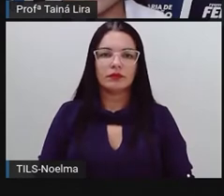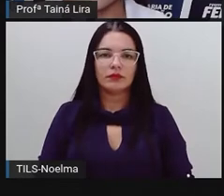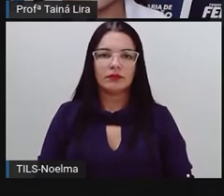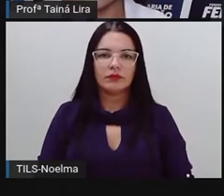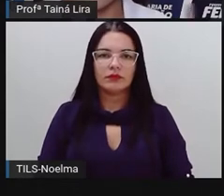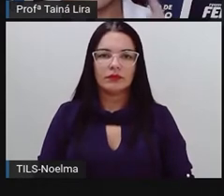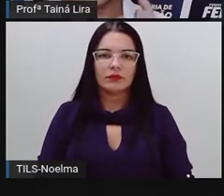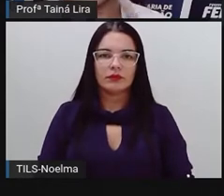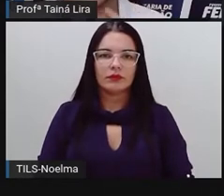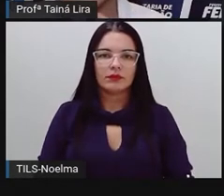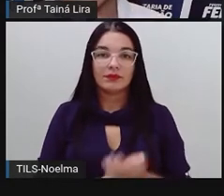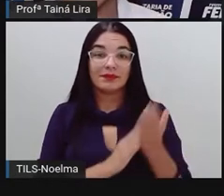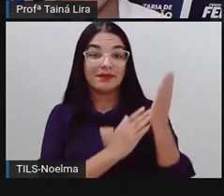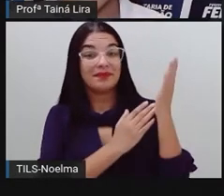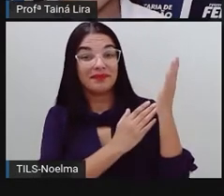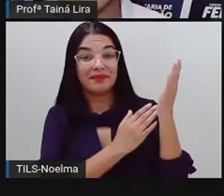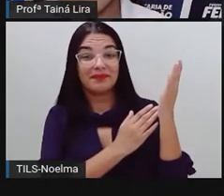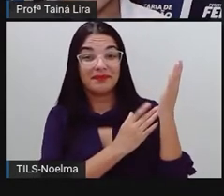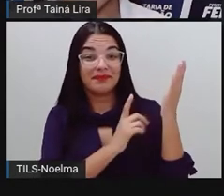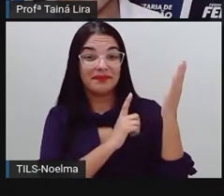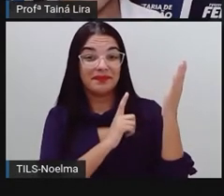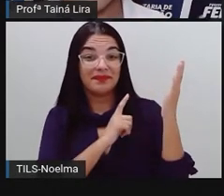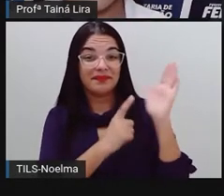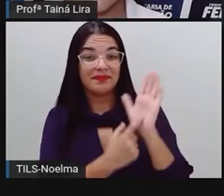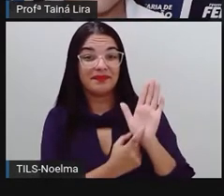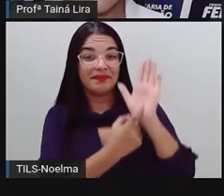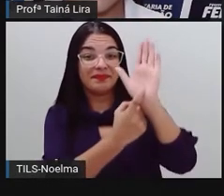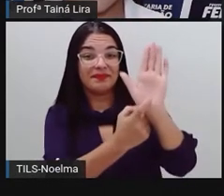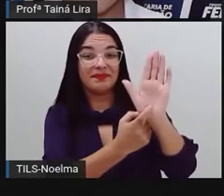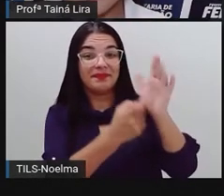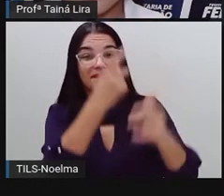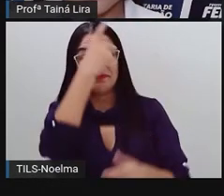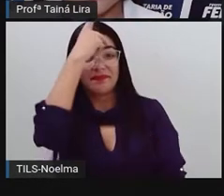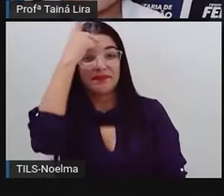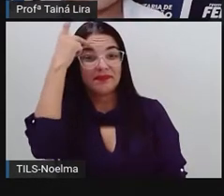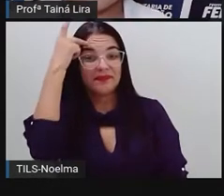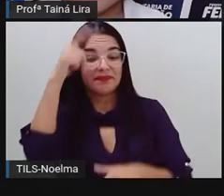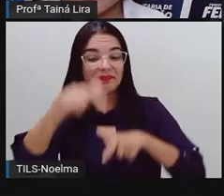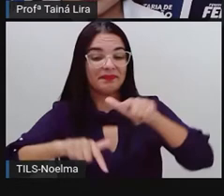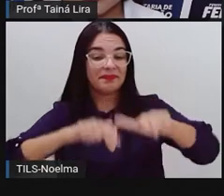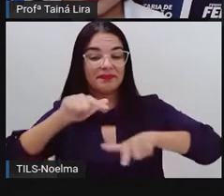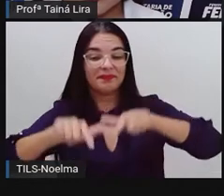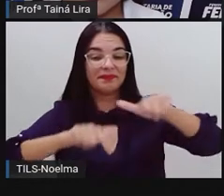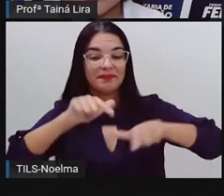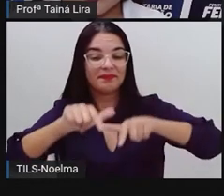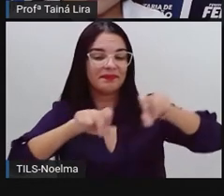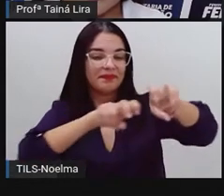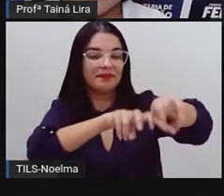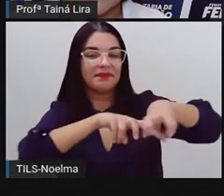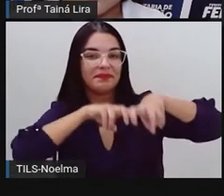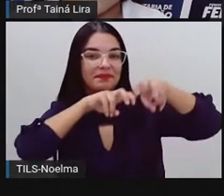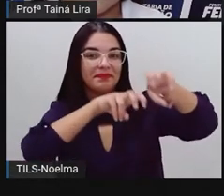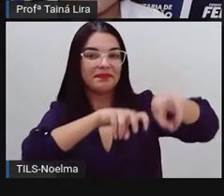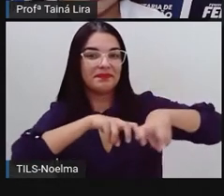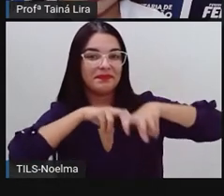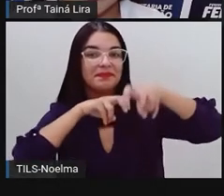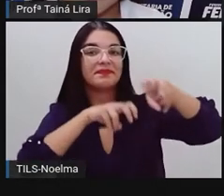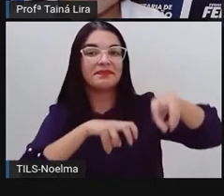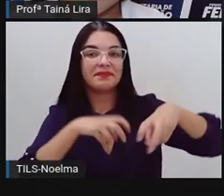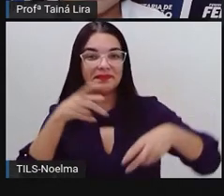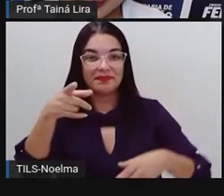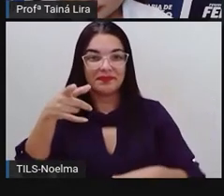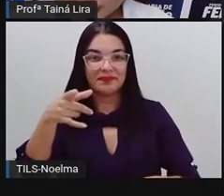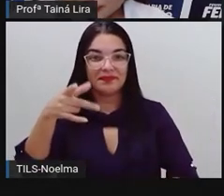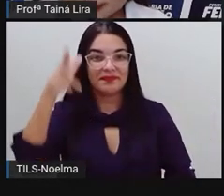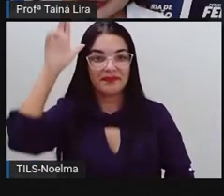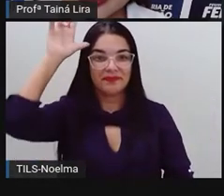bom então nós temos aqui mais imagens das pessoas né Trabalhando nós temos aqui os Vaqueiros olha